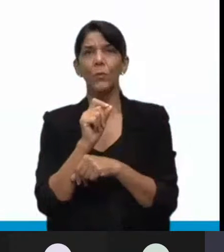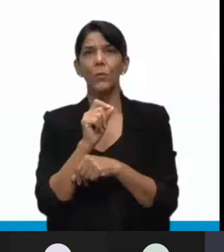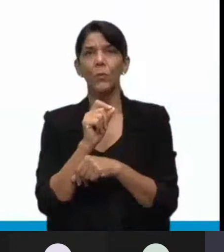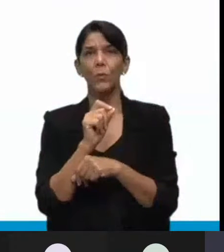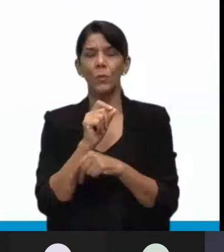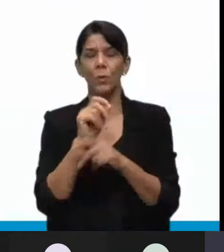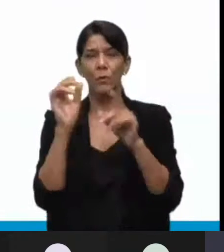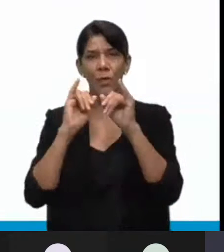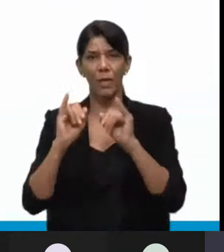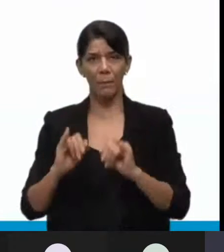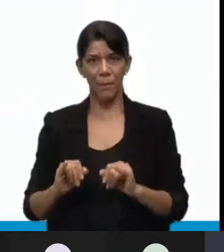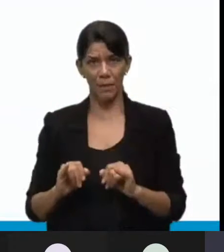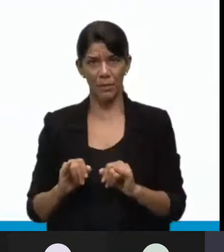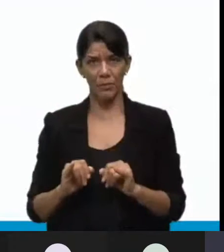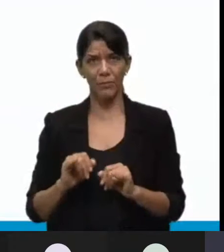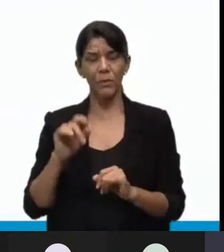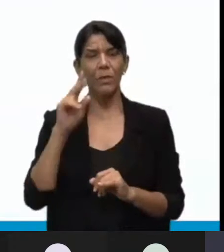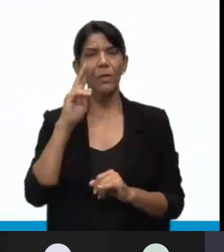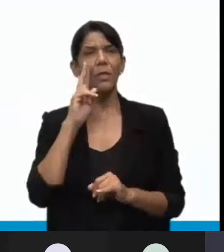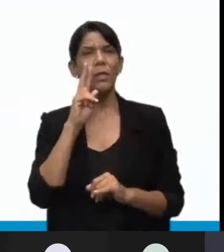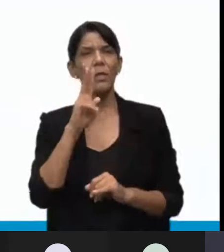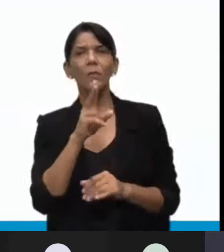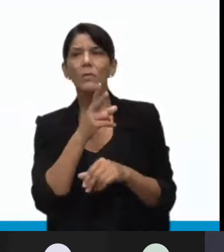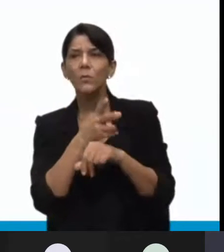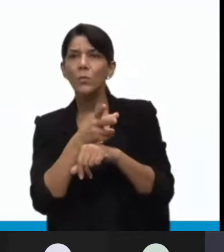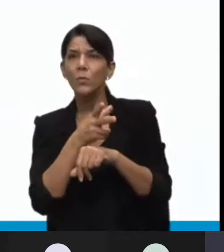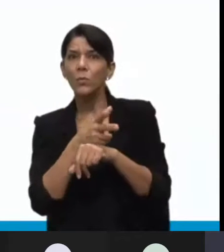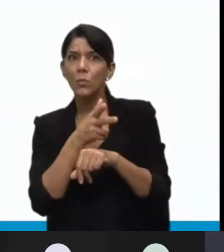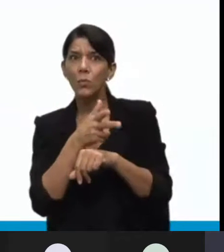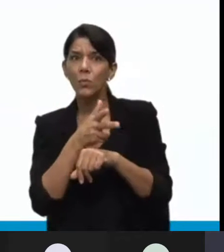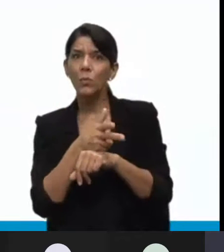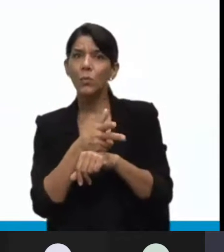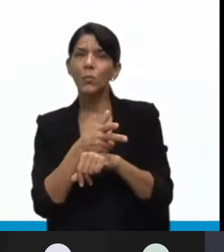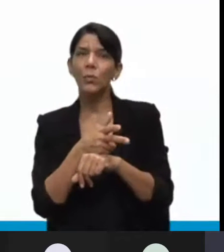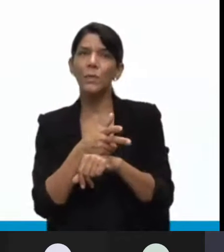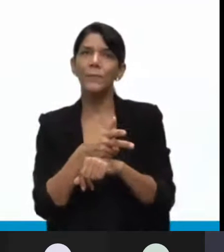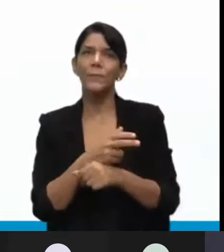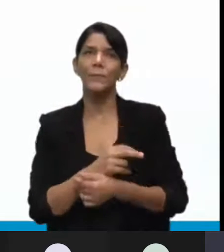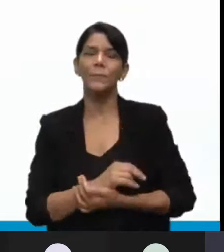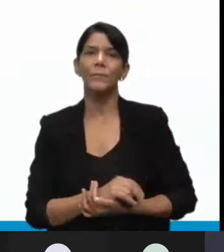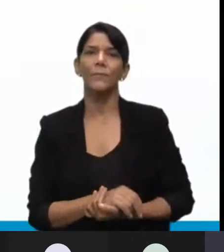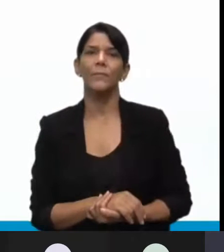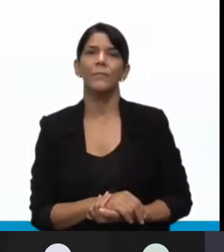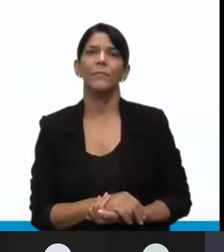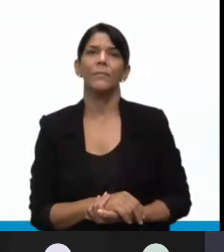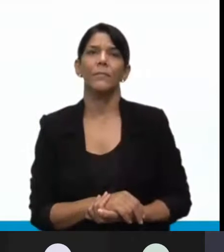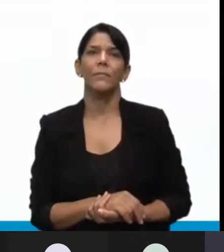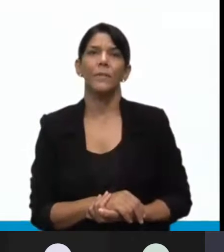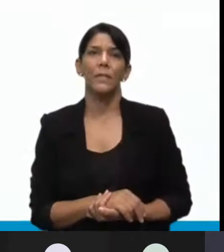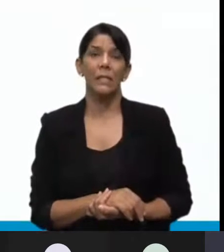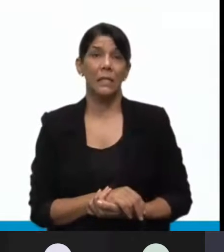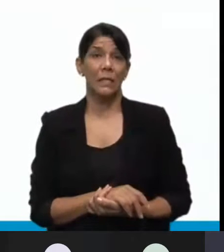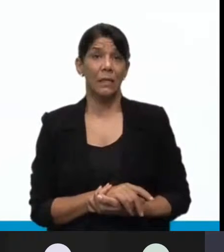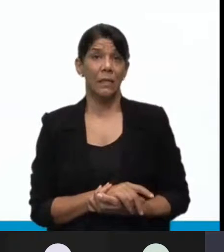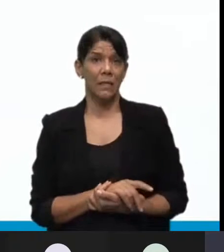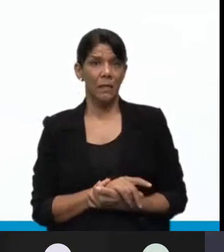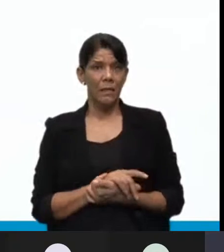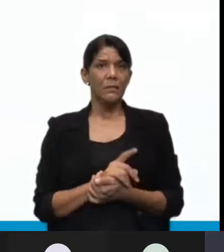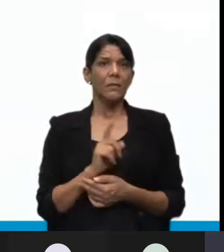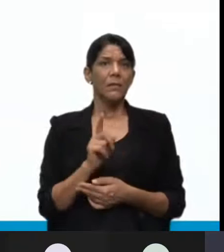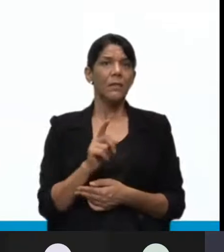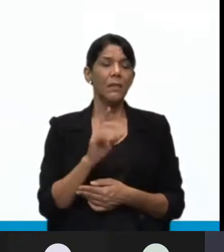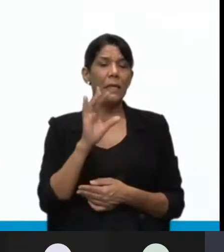nossa imagem. Então, o que que vocês vão observar aí na nossa imagem? A lâmina de coração. Então, o